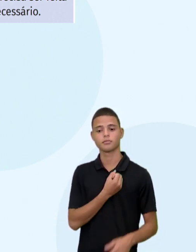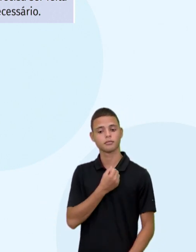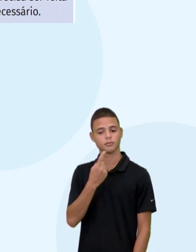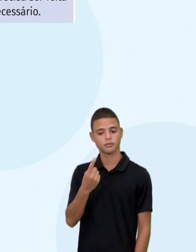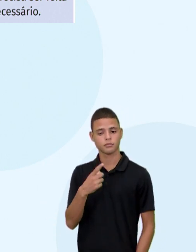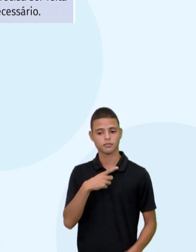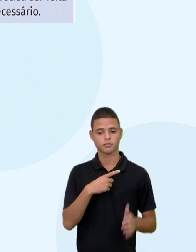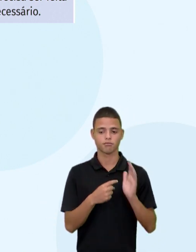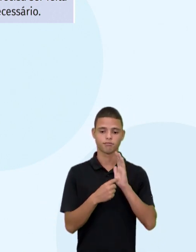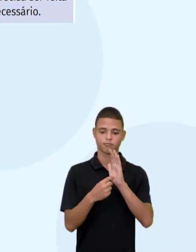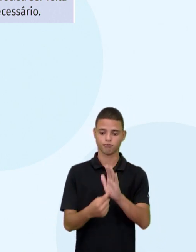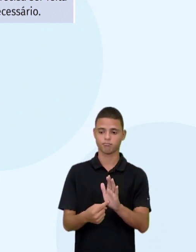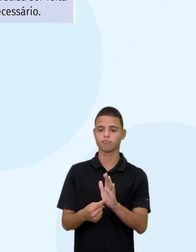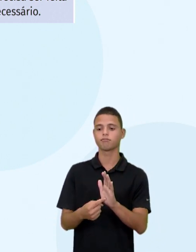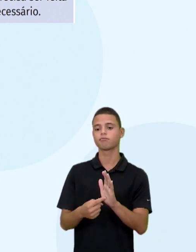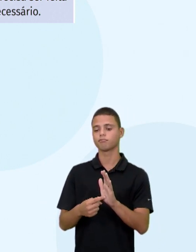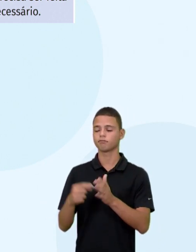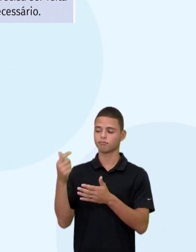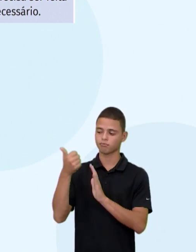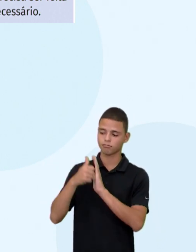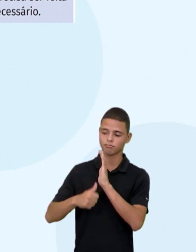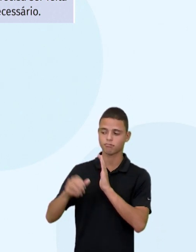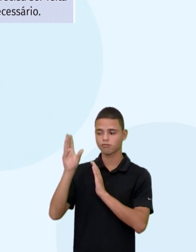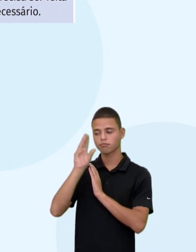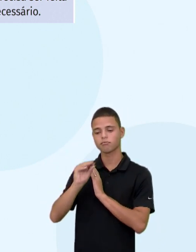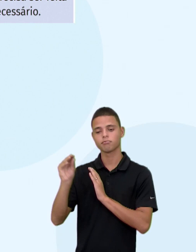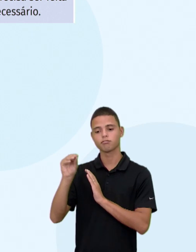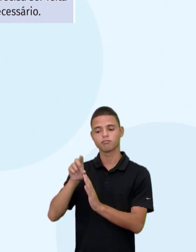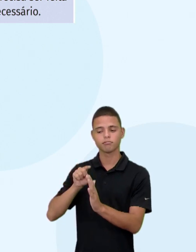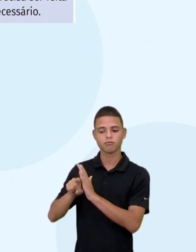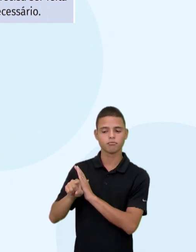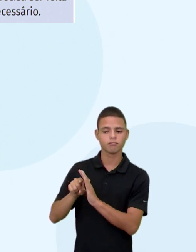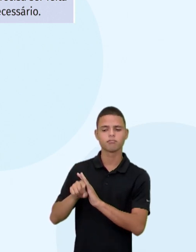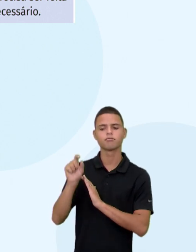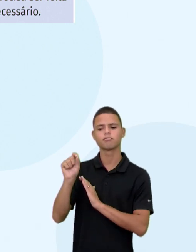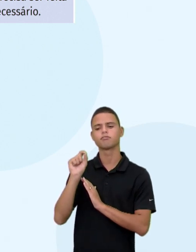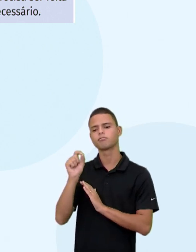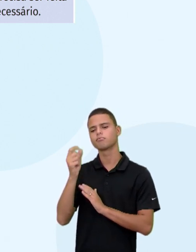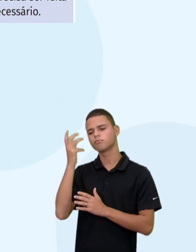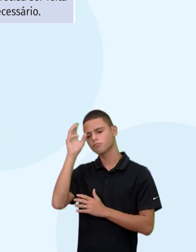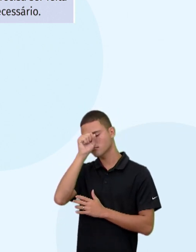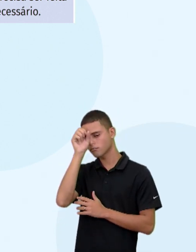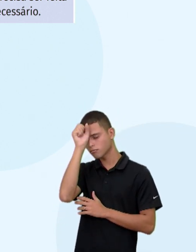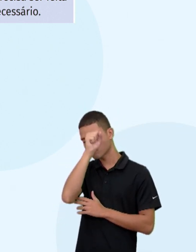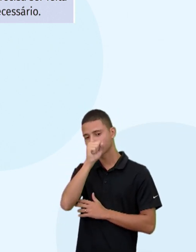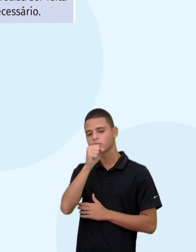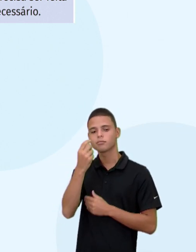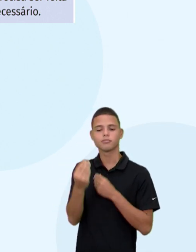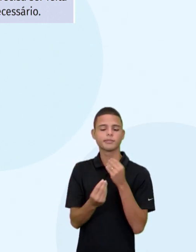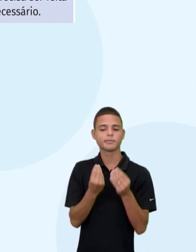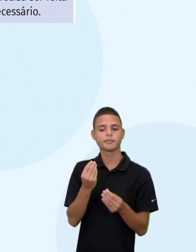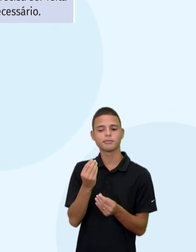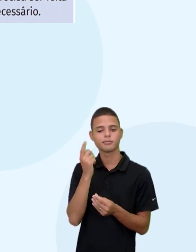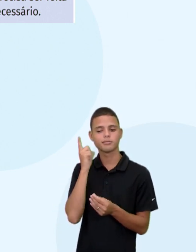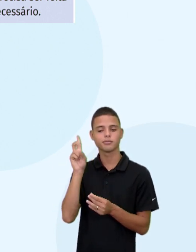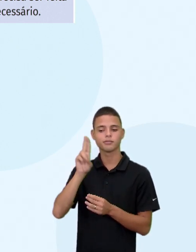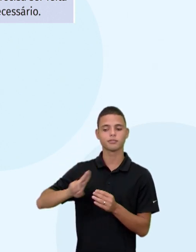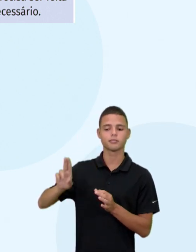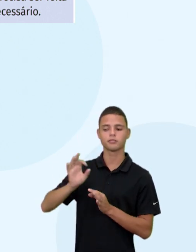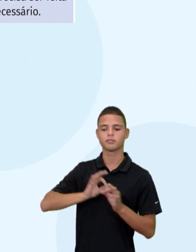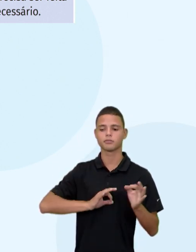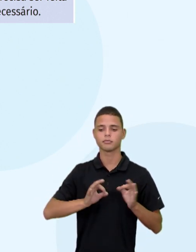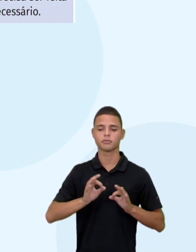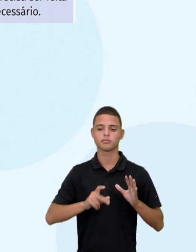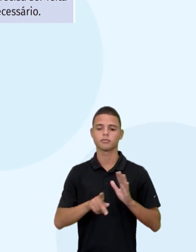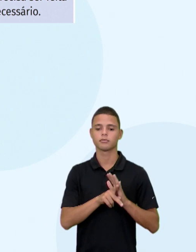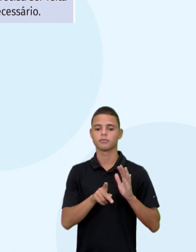avaliação oral, questione os estudantes sobre o que eles aprenderam e qual a aplicabilidade desse projeto na perspectiva do